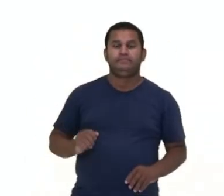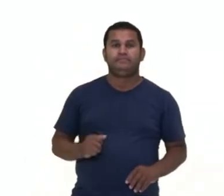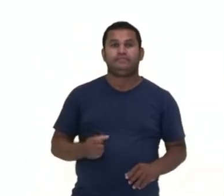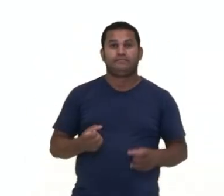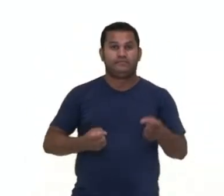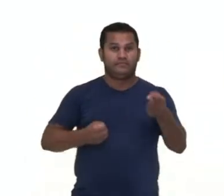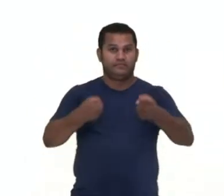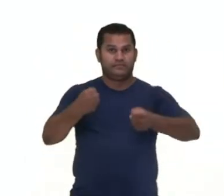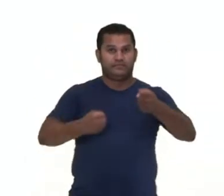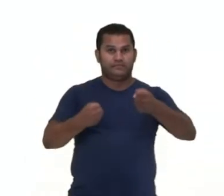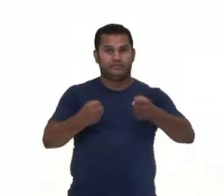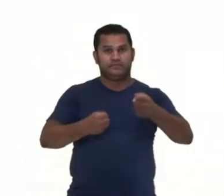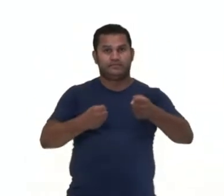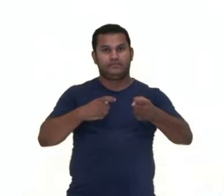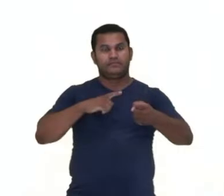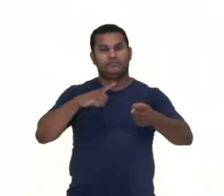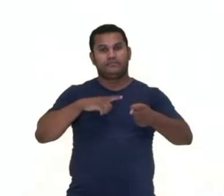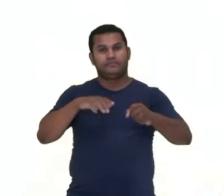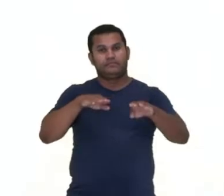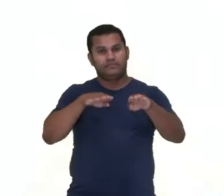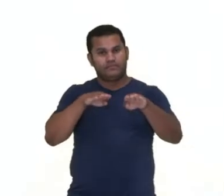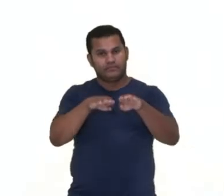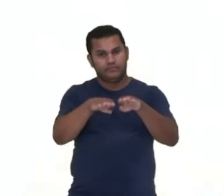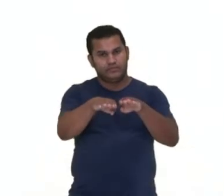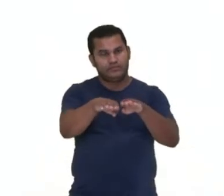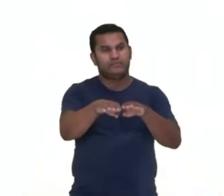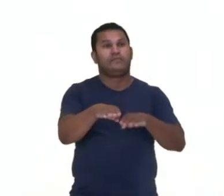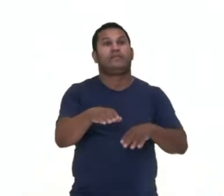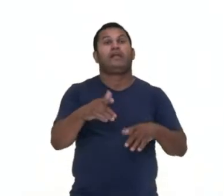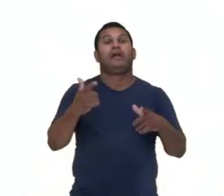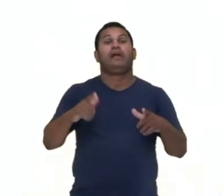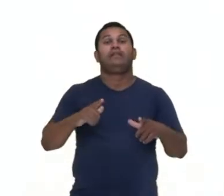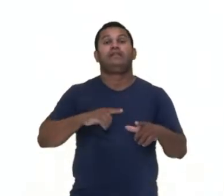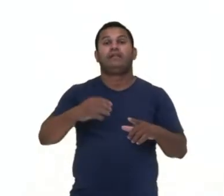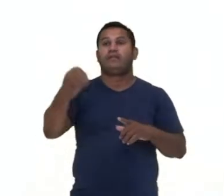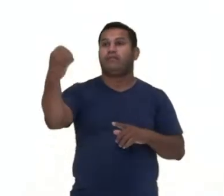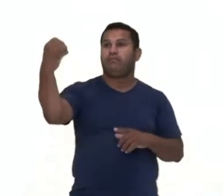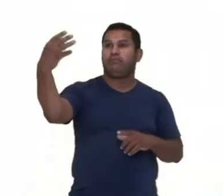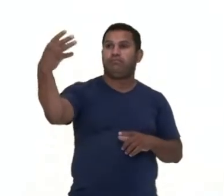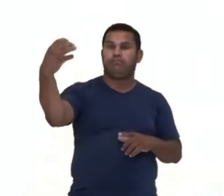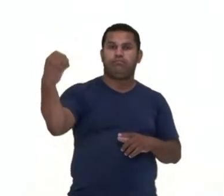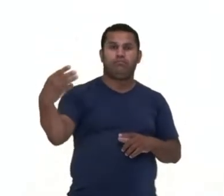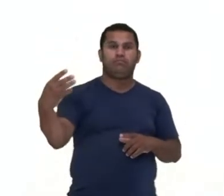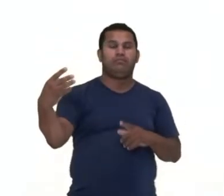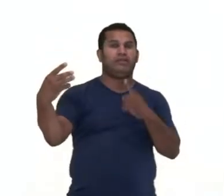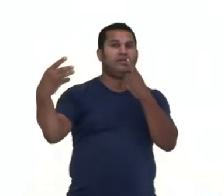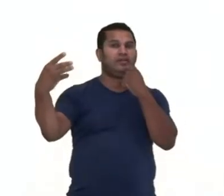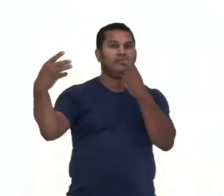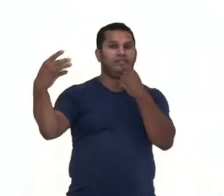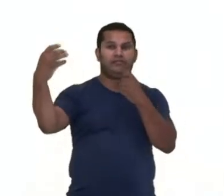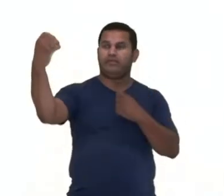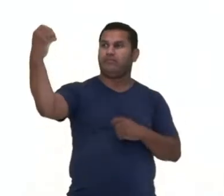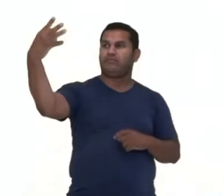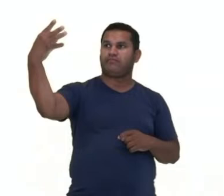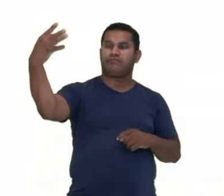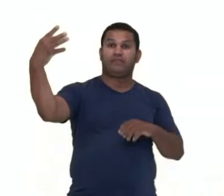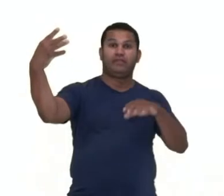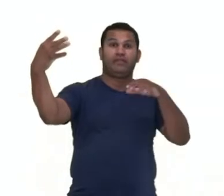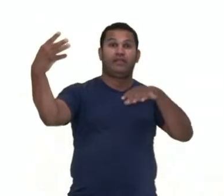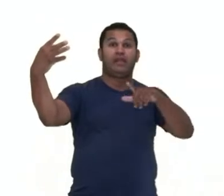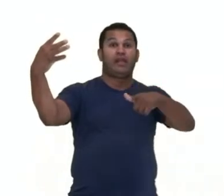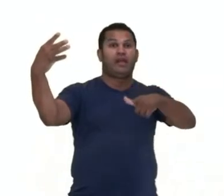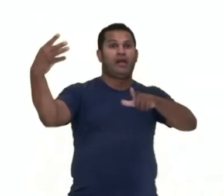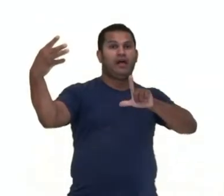que a velocidade do automóvel no início da frenagem foi de 36 km por hora, qual deve ser a desaceleração aplicada para parar